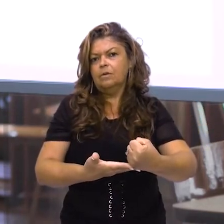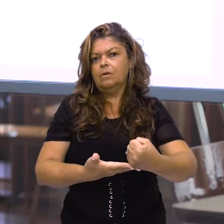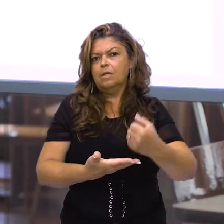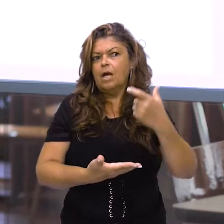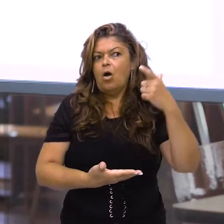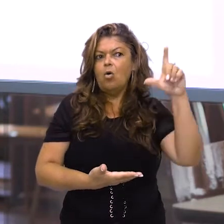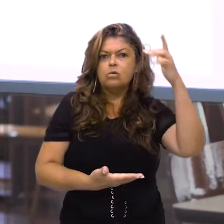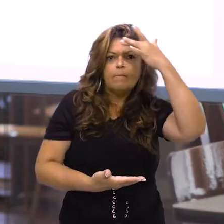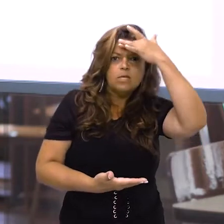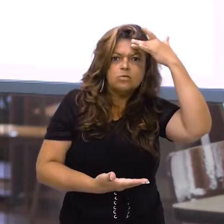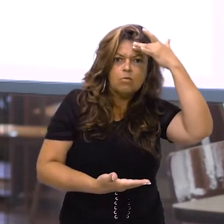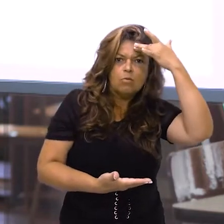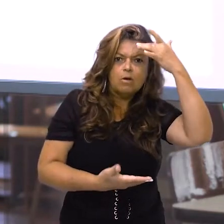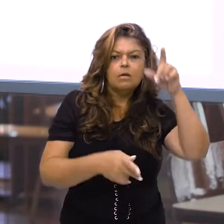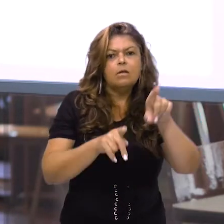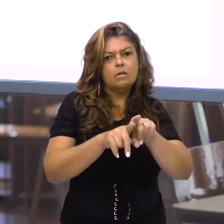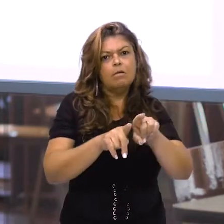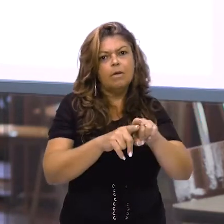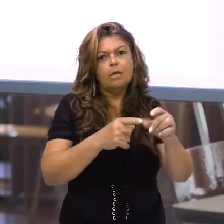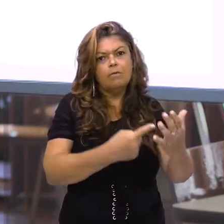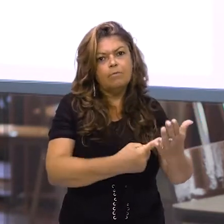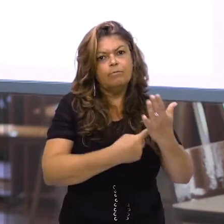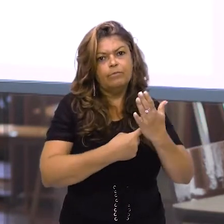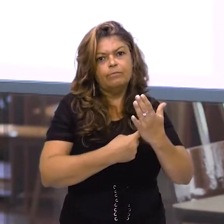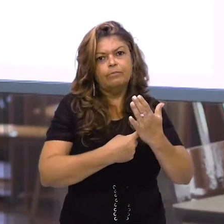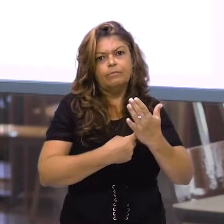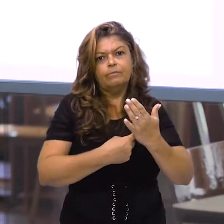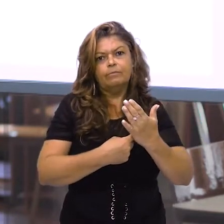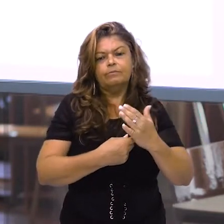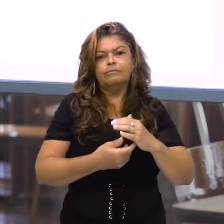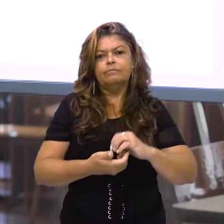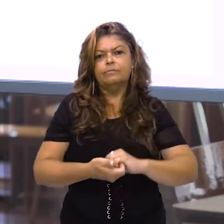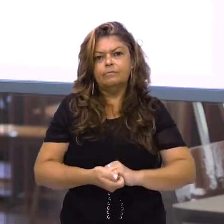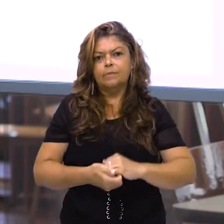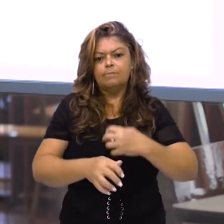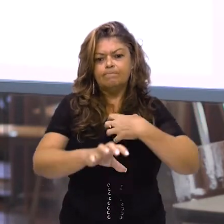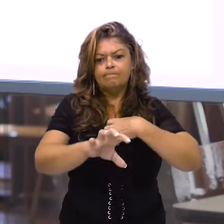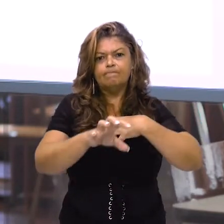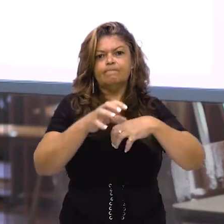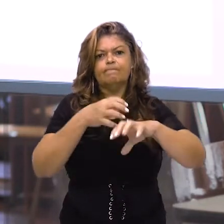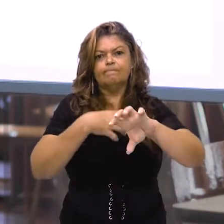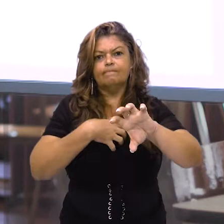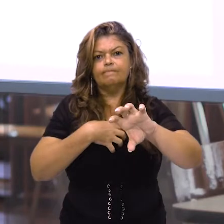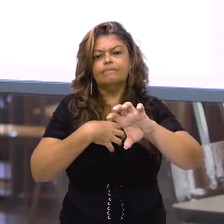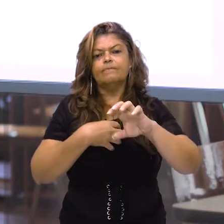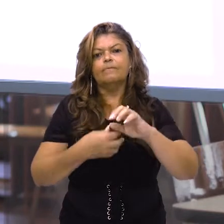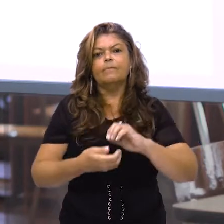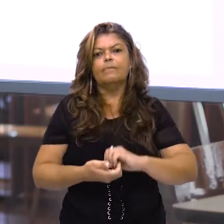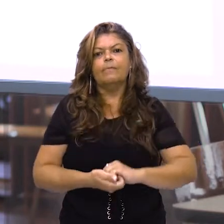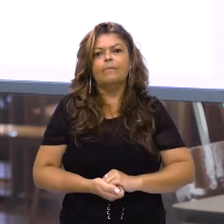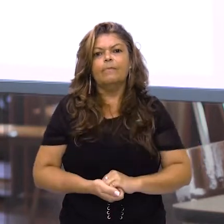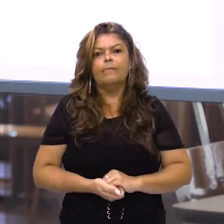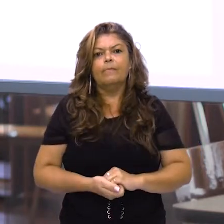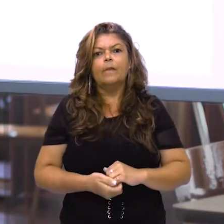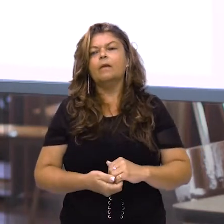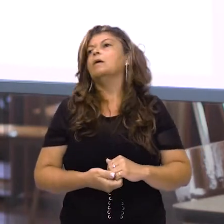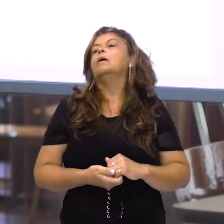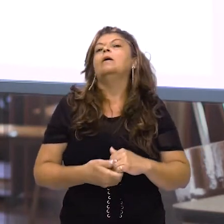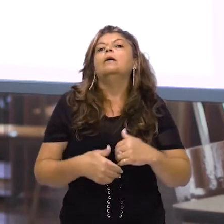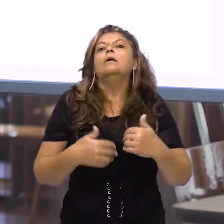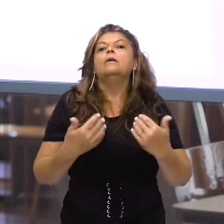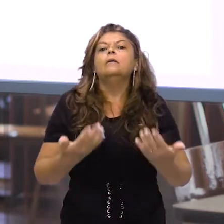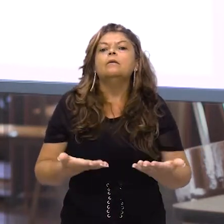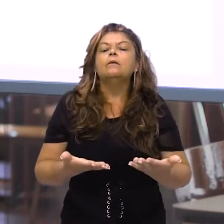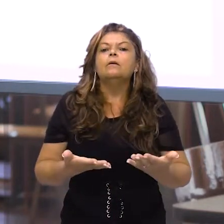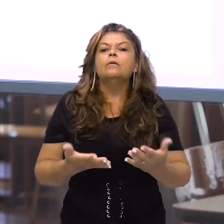Algo nesse sentido, a ideia de alteridade é sempre se colocar no lugar do outro. Então, a ética